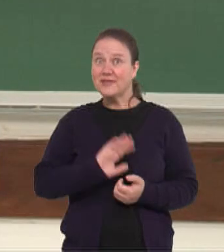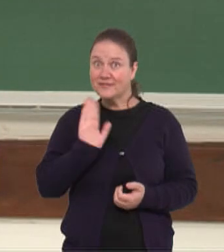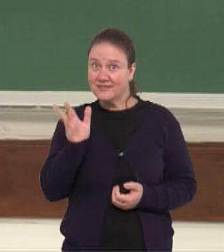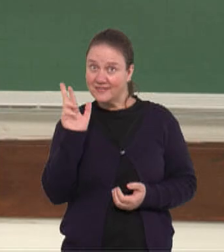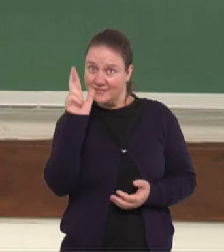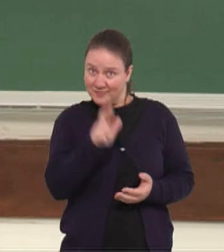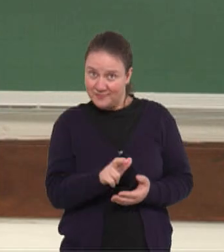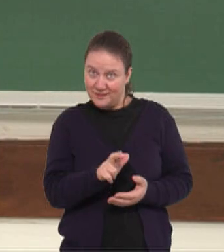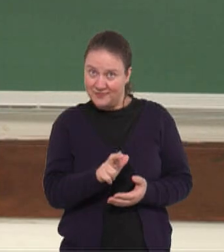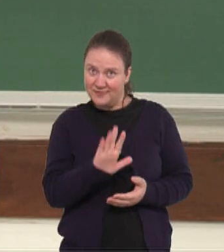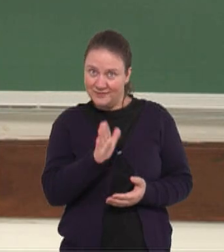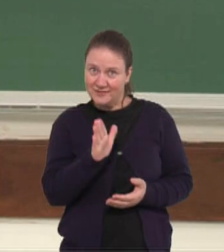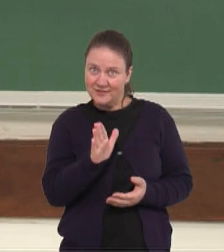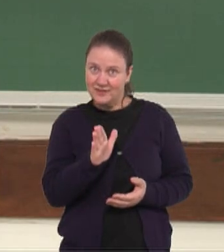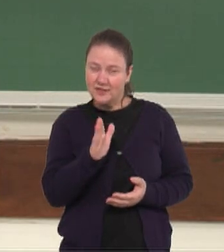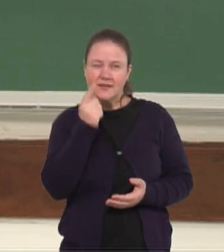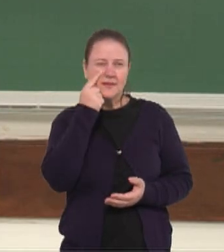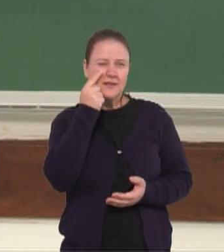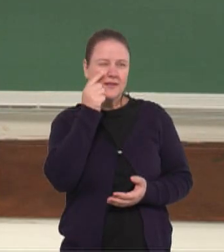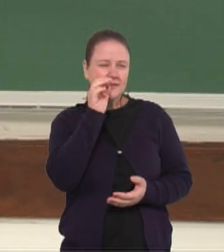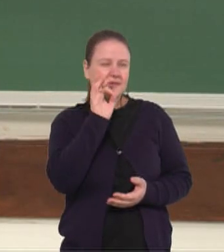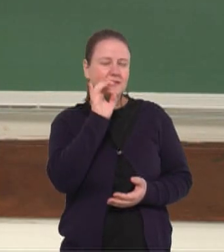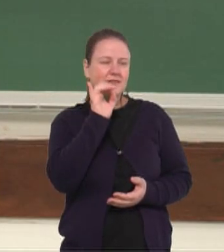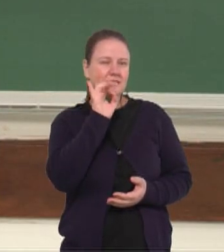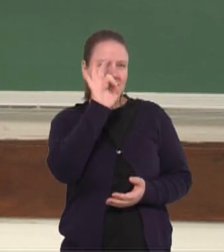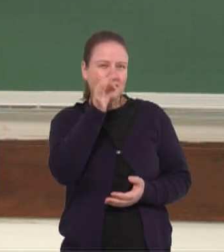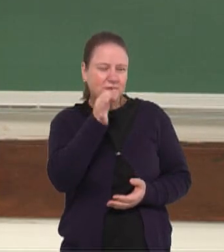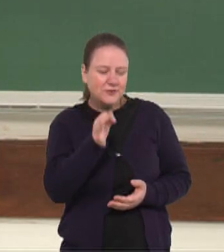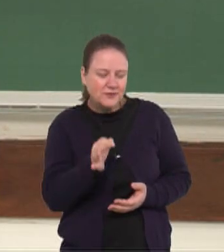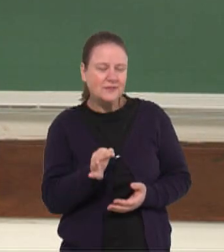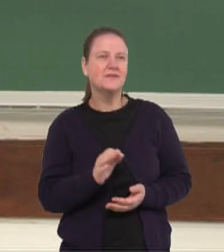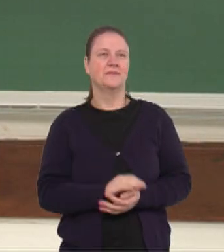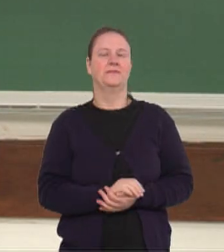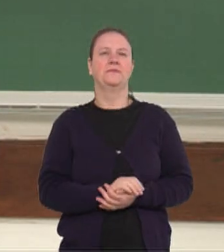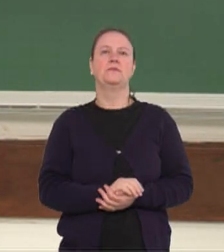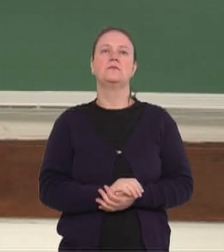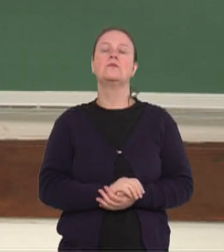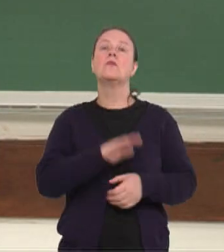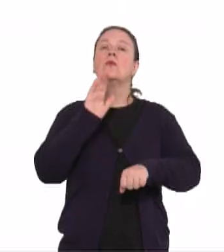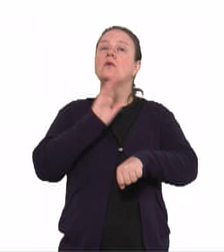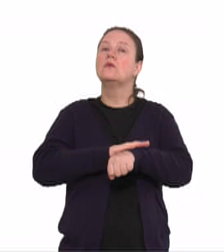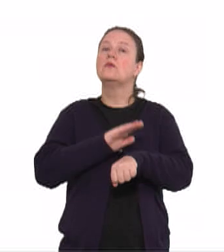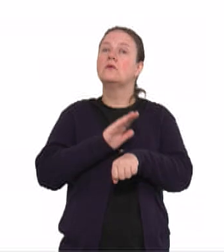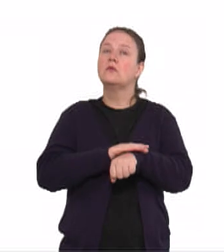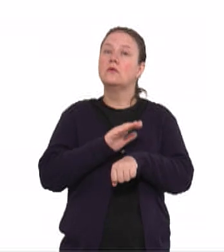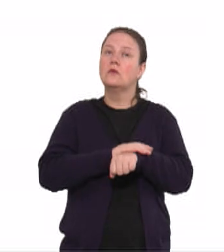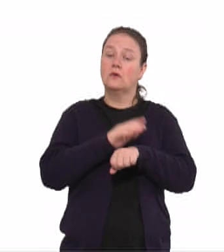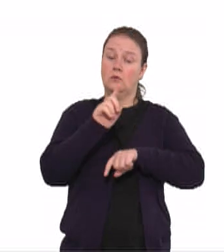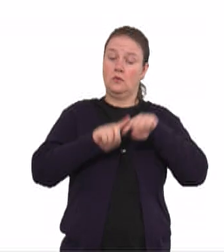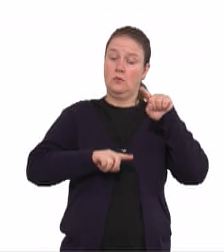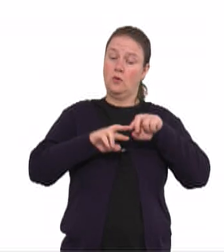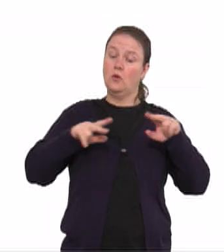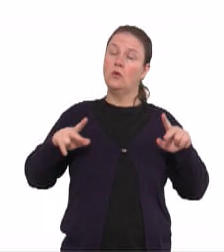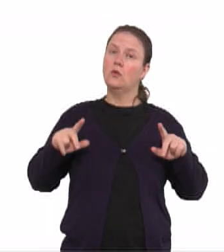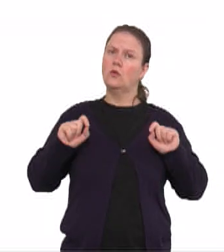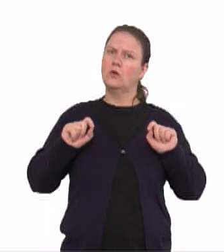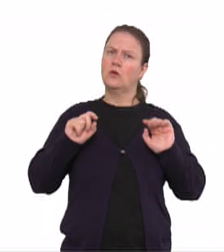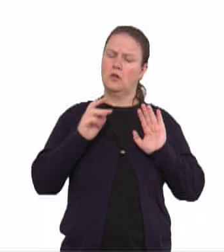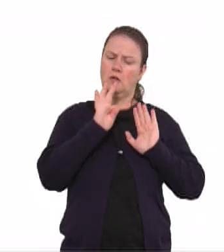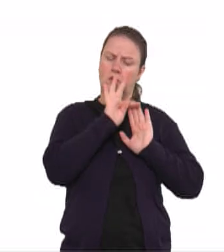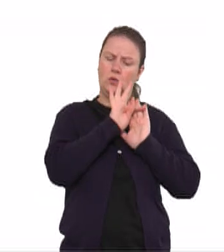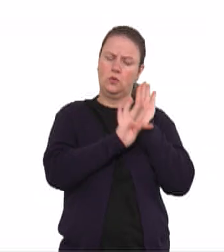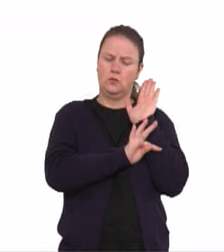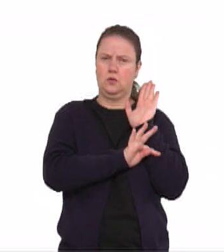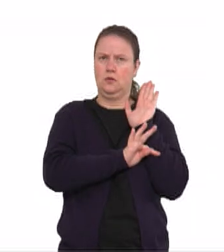Respondeu? Tá, vamos ver se você acertou. O tempo é um dos elementos da narrativa. É possível marcá-lo